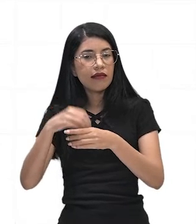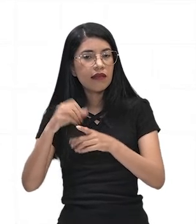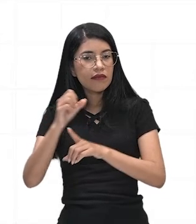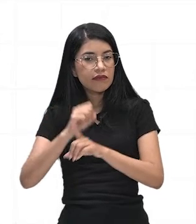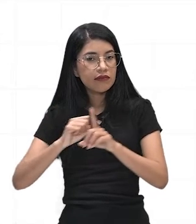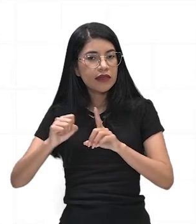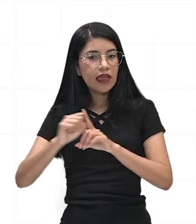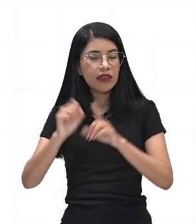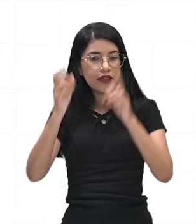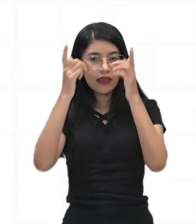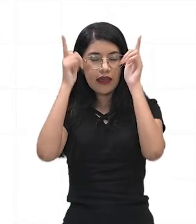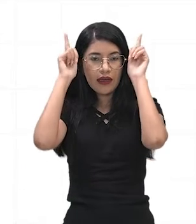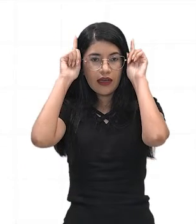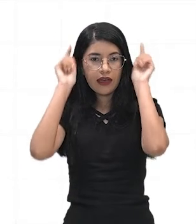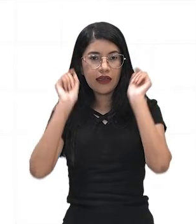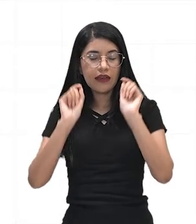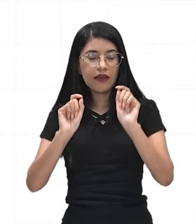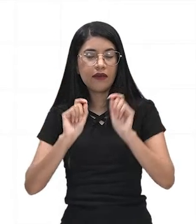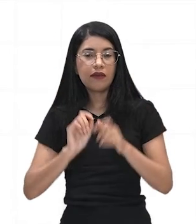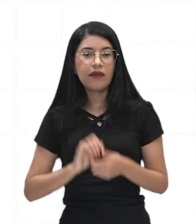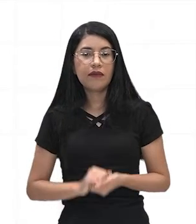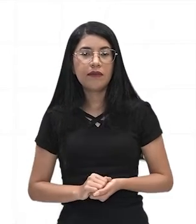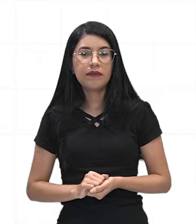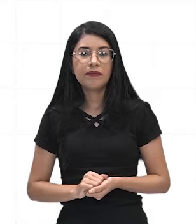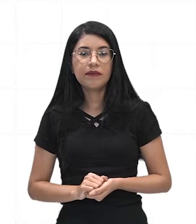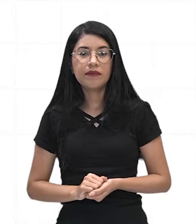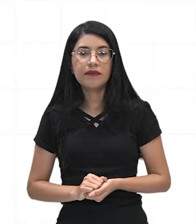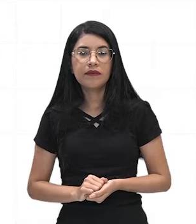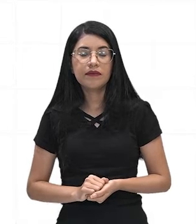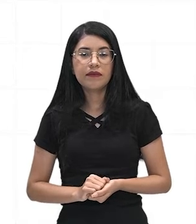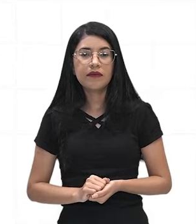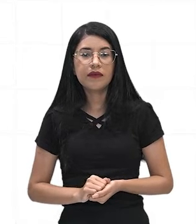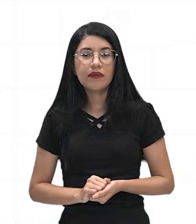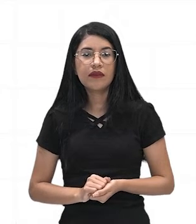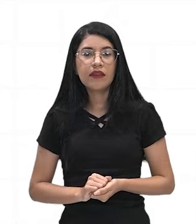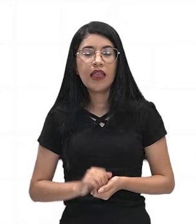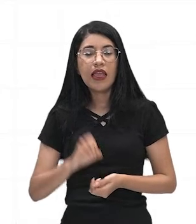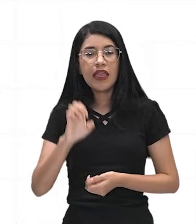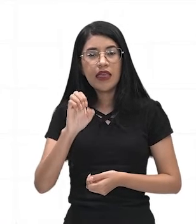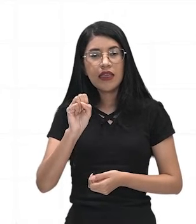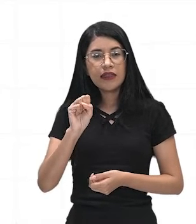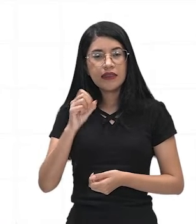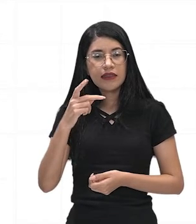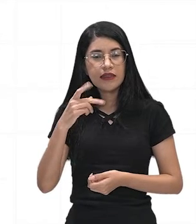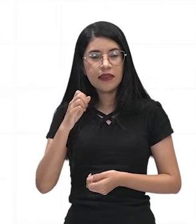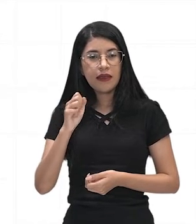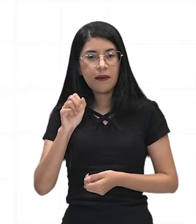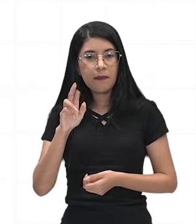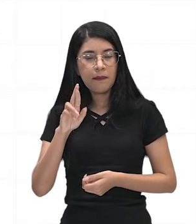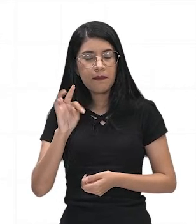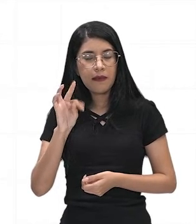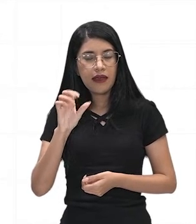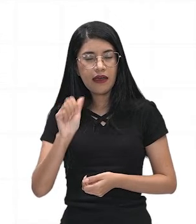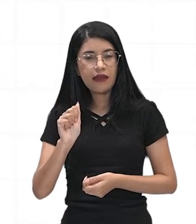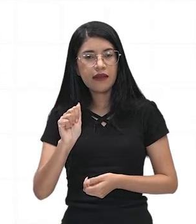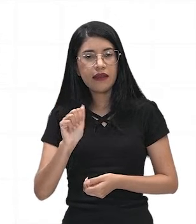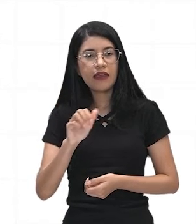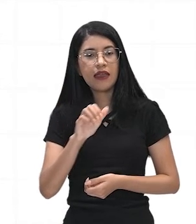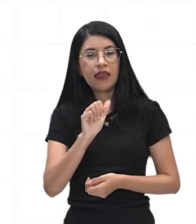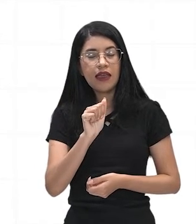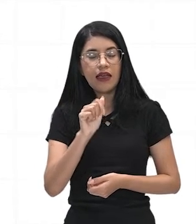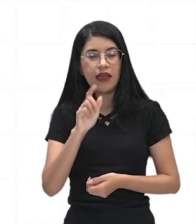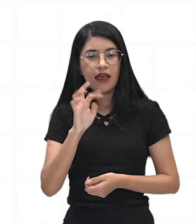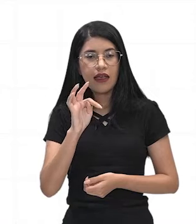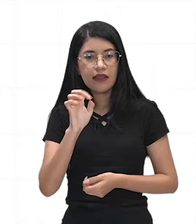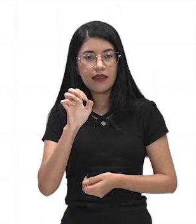pode observar a diferença entre a mulher em Esparta e Atenas. Isso mesmo, olha